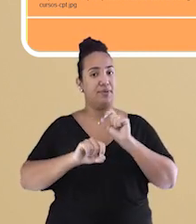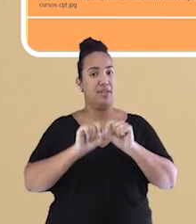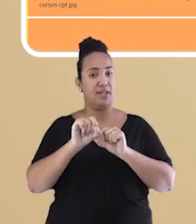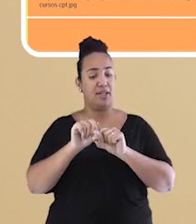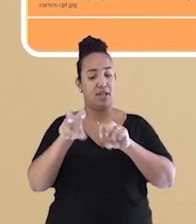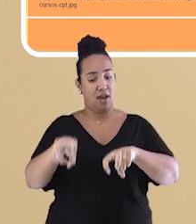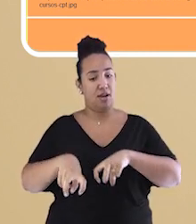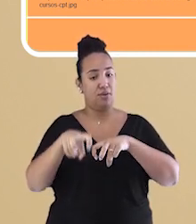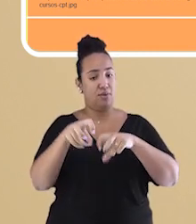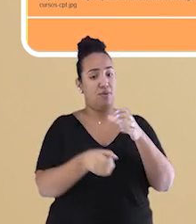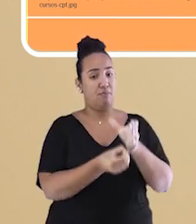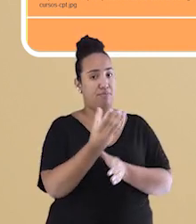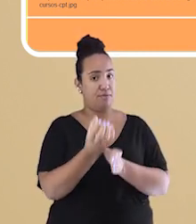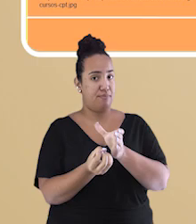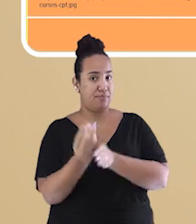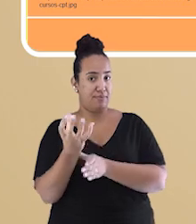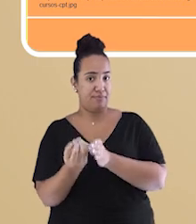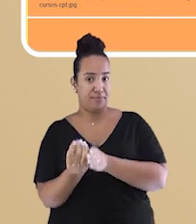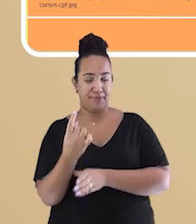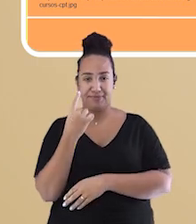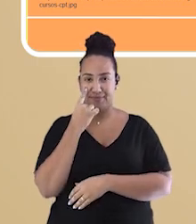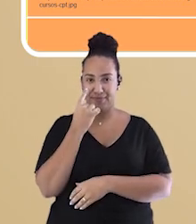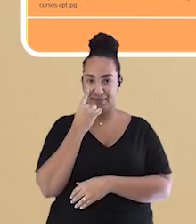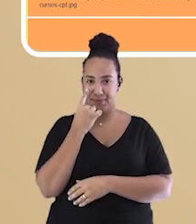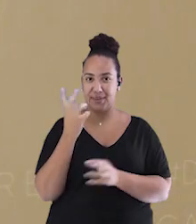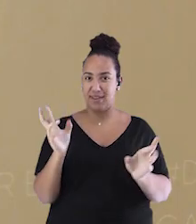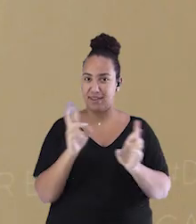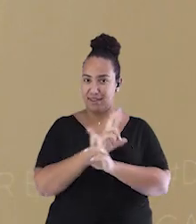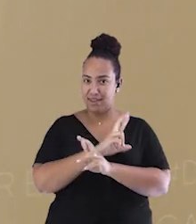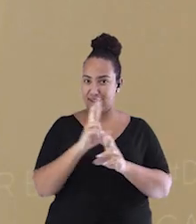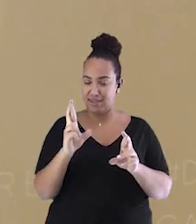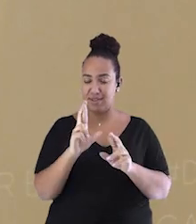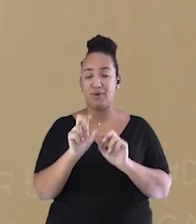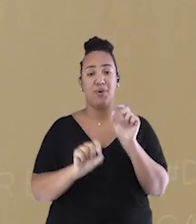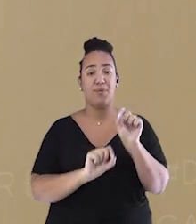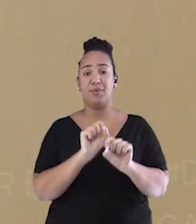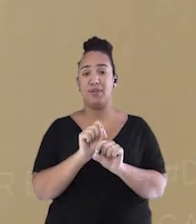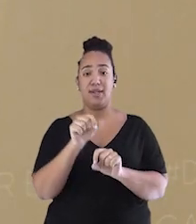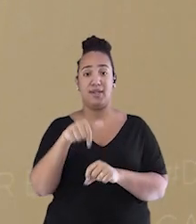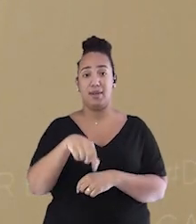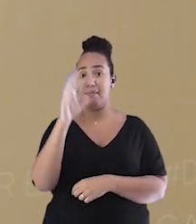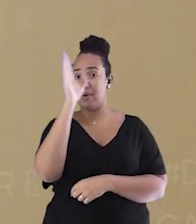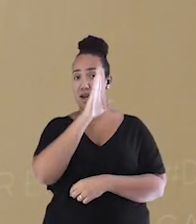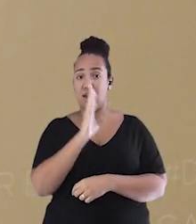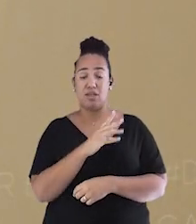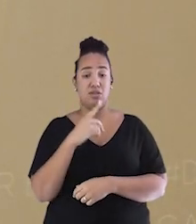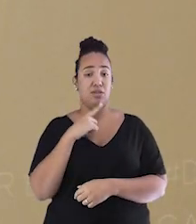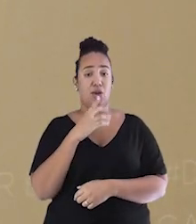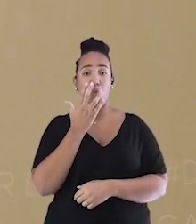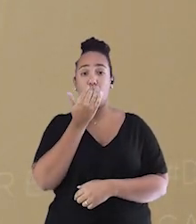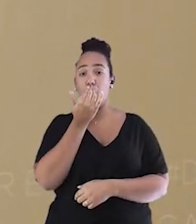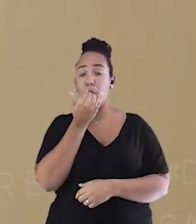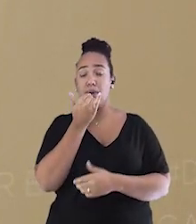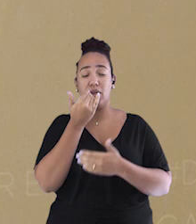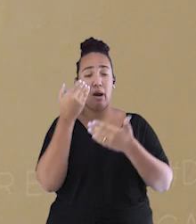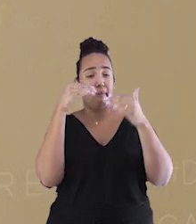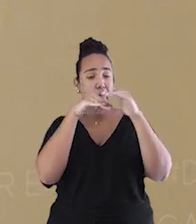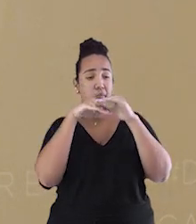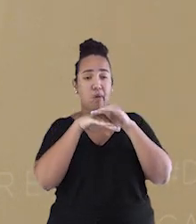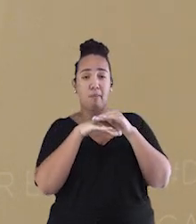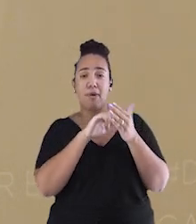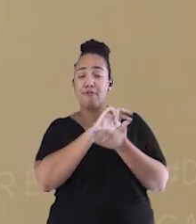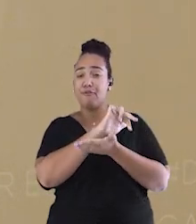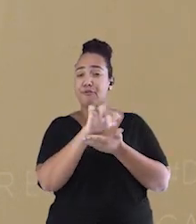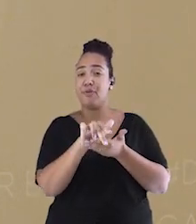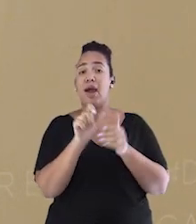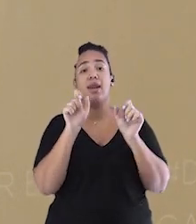mundial. Entendeu a relação com o celeiro? É como se tivéssemos um estoque de alimentos que é